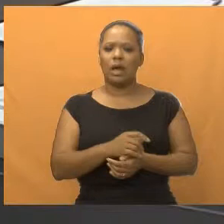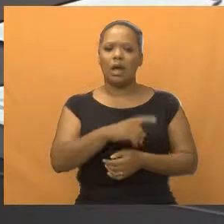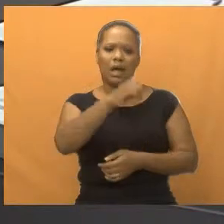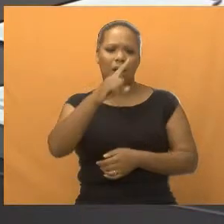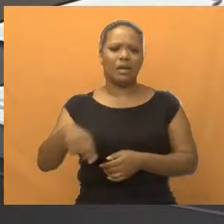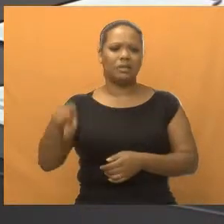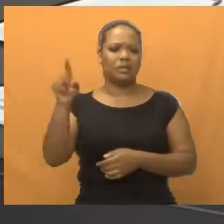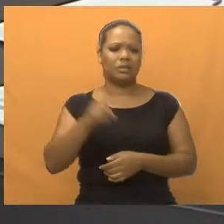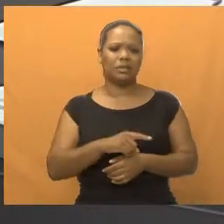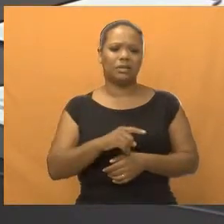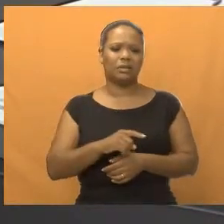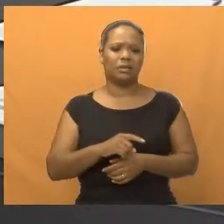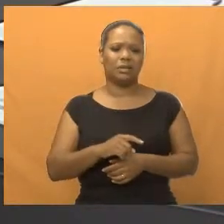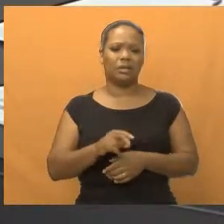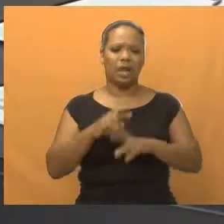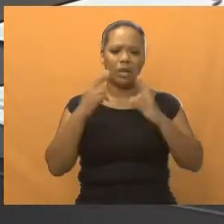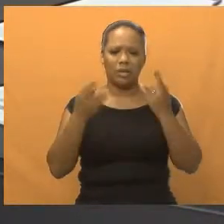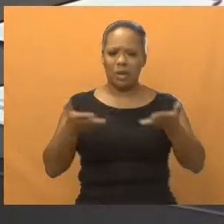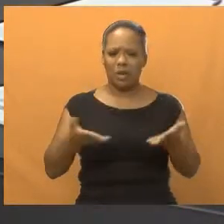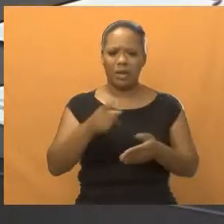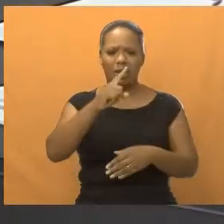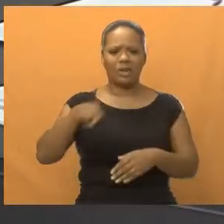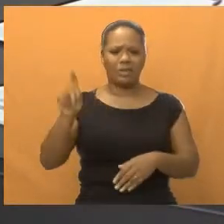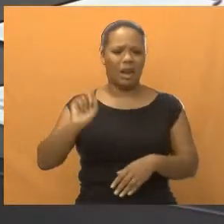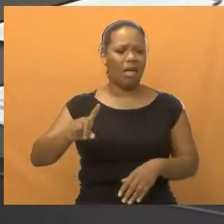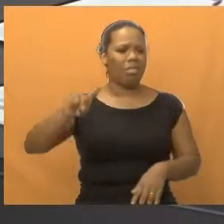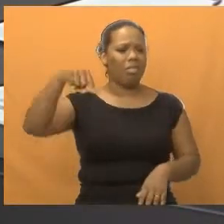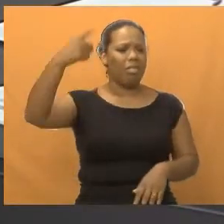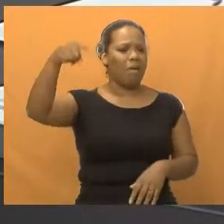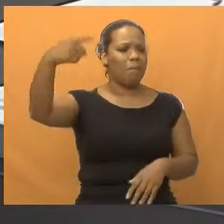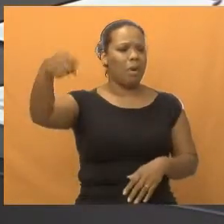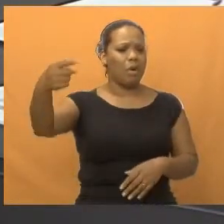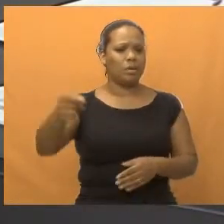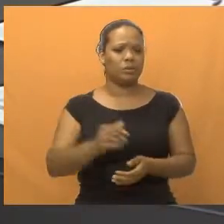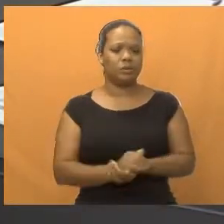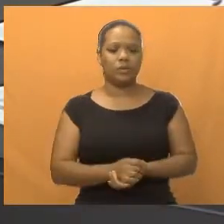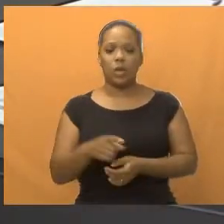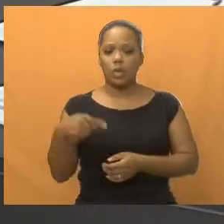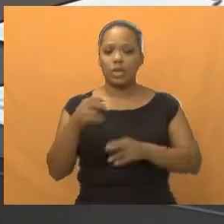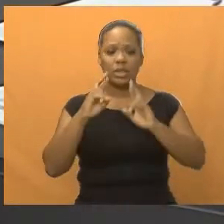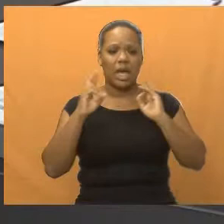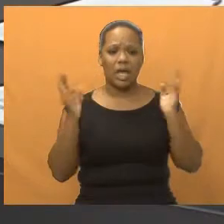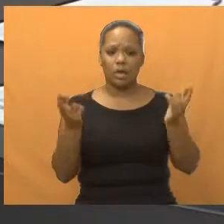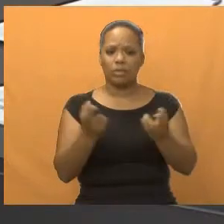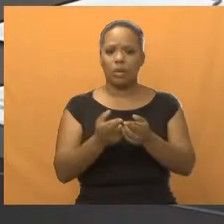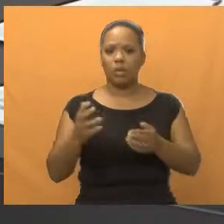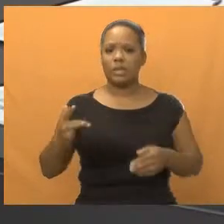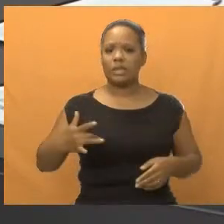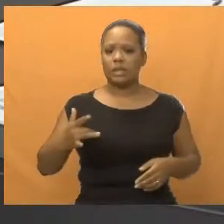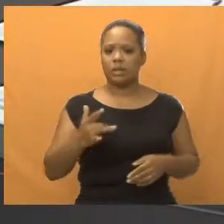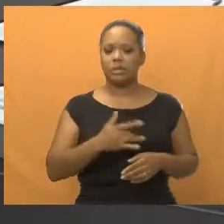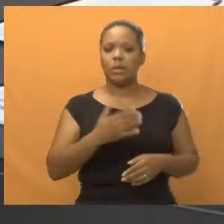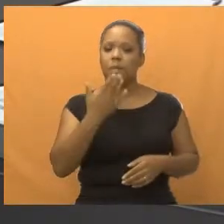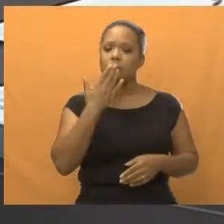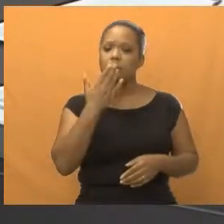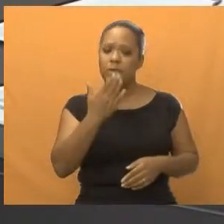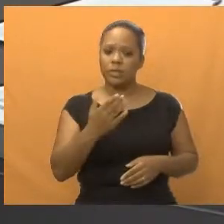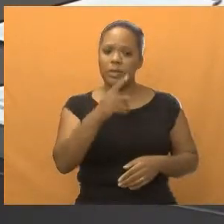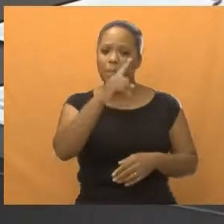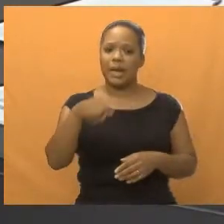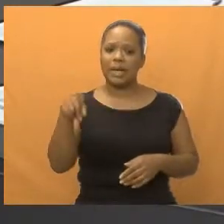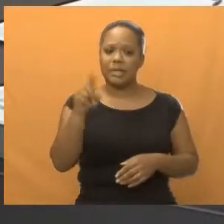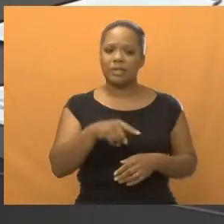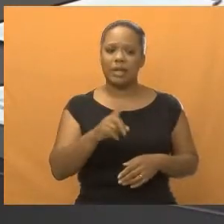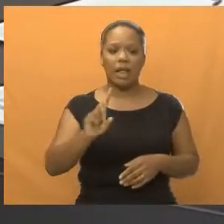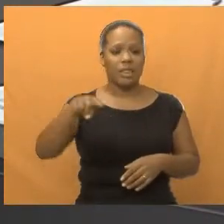tendo em vista que a gente teve algumas reuniões com os servidores da saúde ea gente gostaria de pedir o adiamento desse projeto é uma